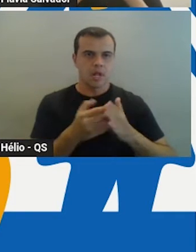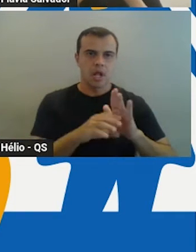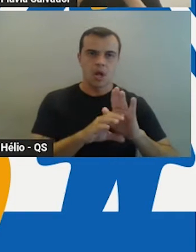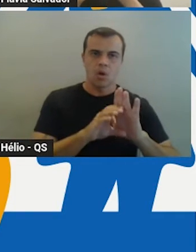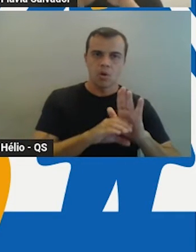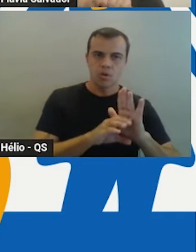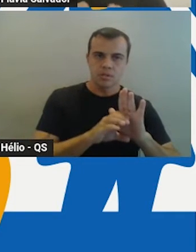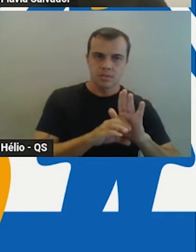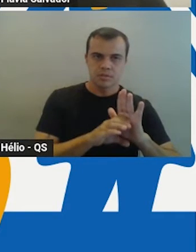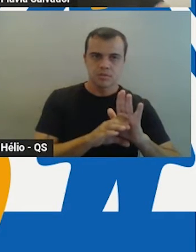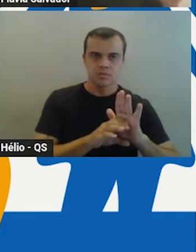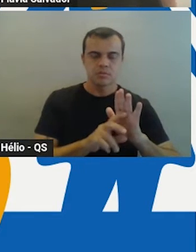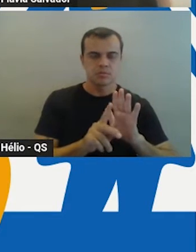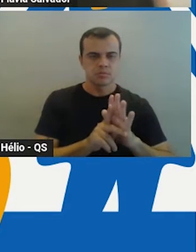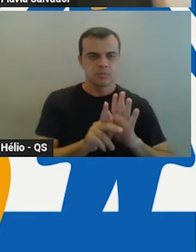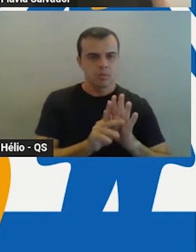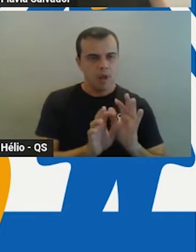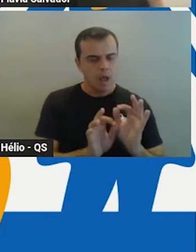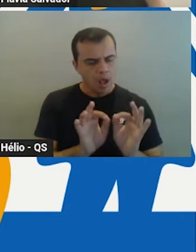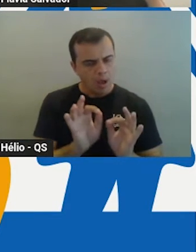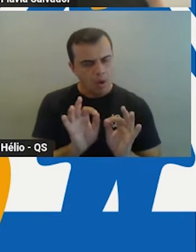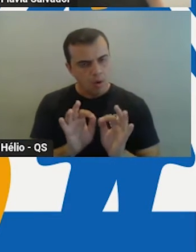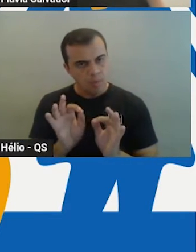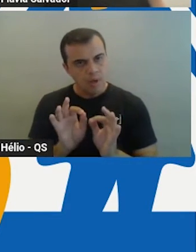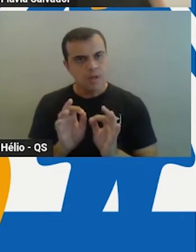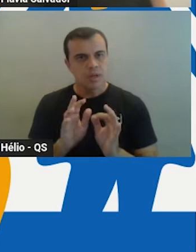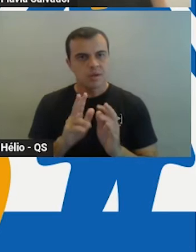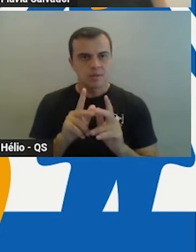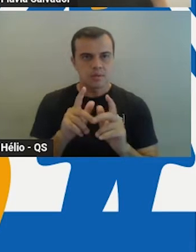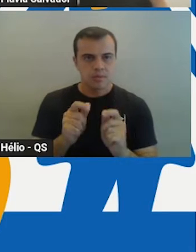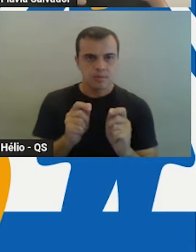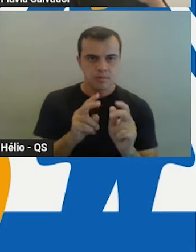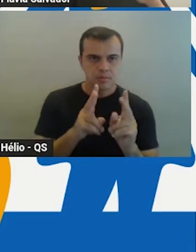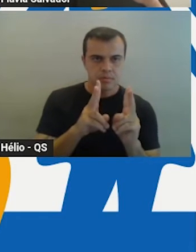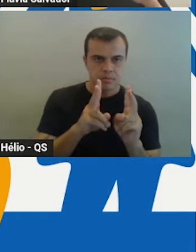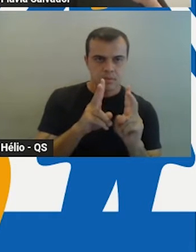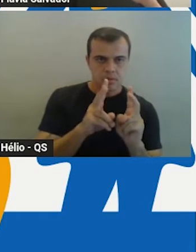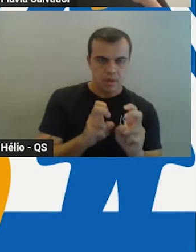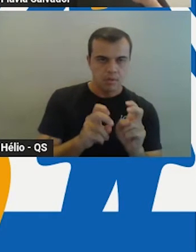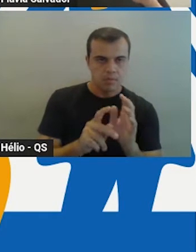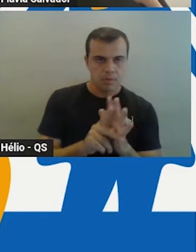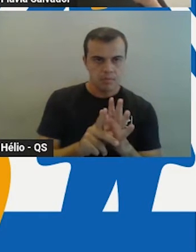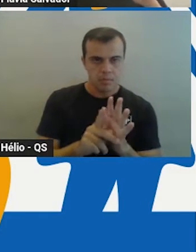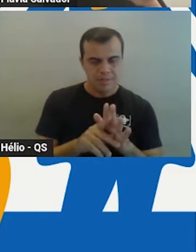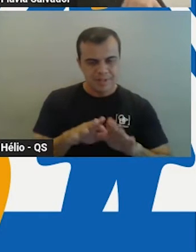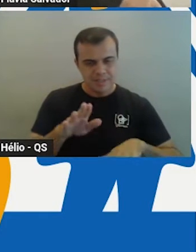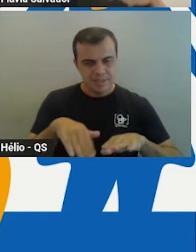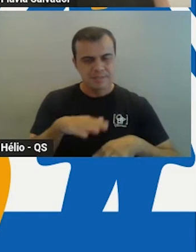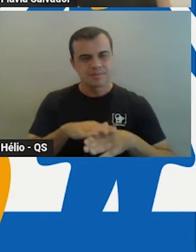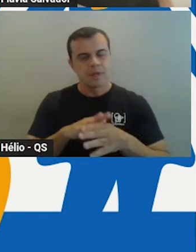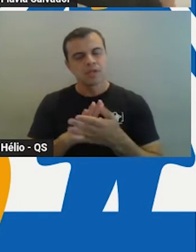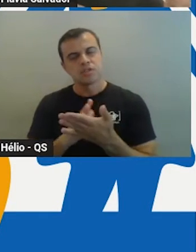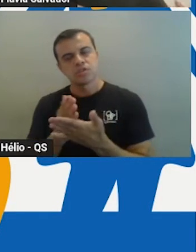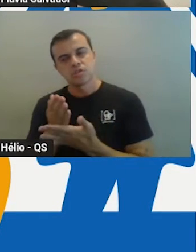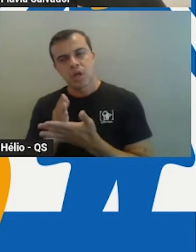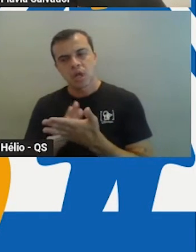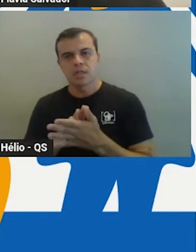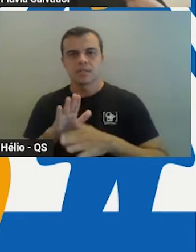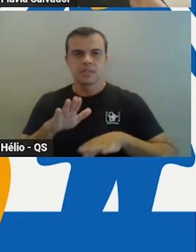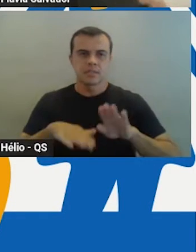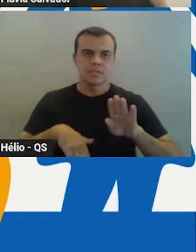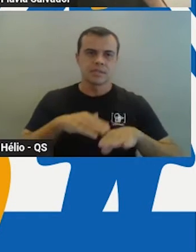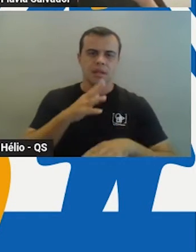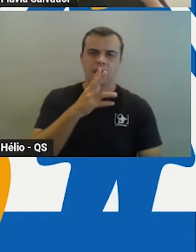seja, instrumentalizar. Tá certo, é uma parte mais teórica, às vezes é um pouquinho mais chata, às vezes é um pouquinho